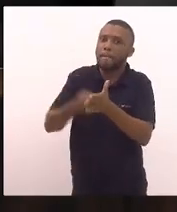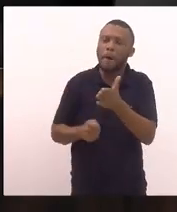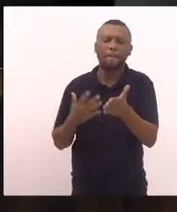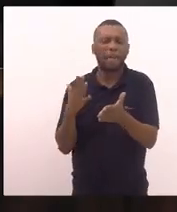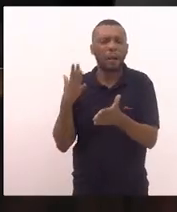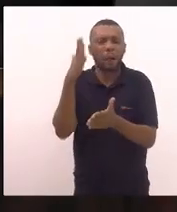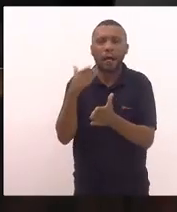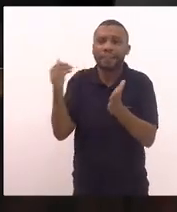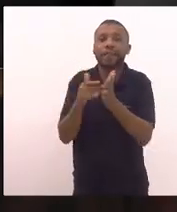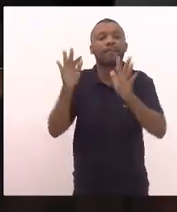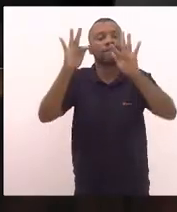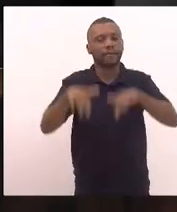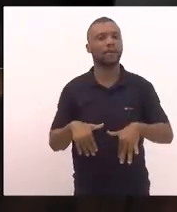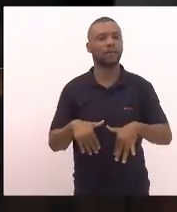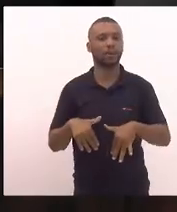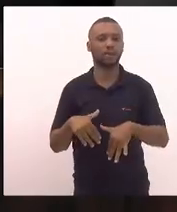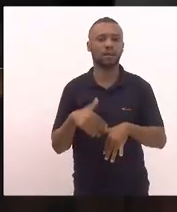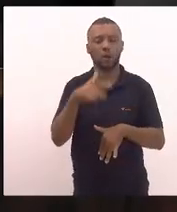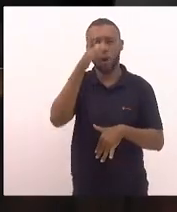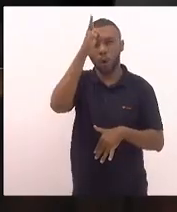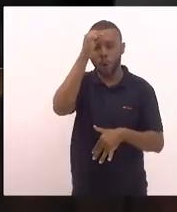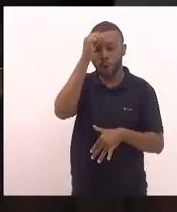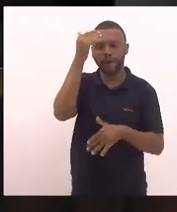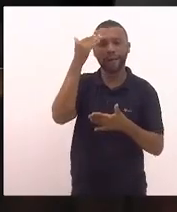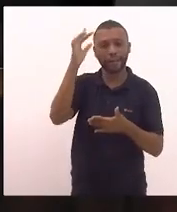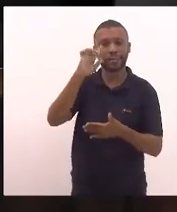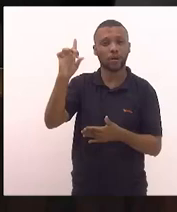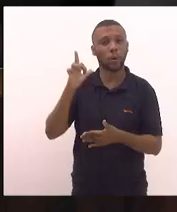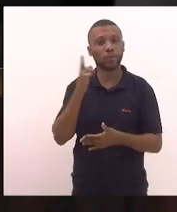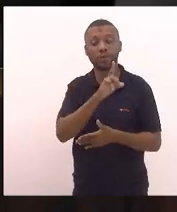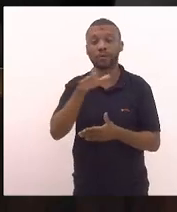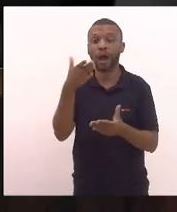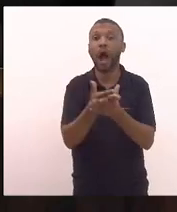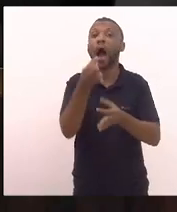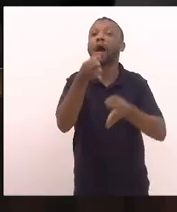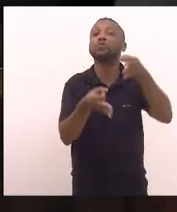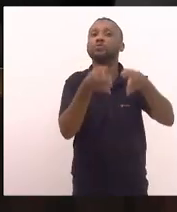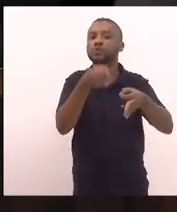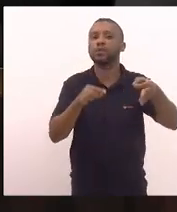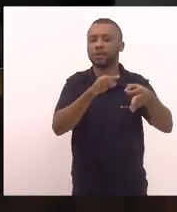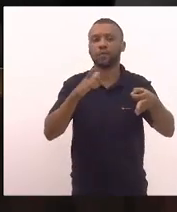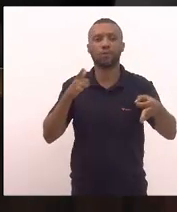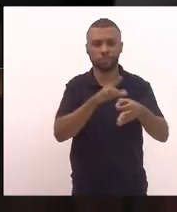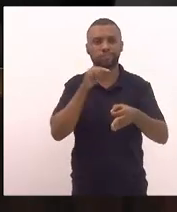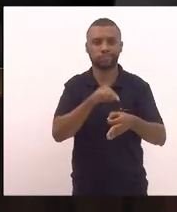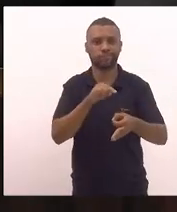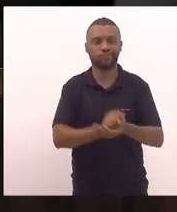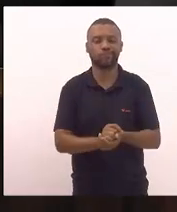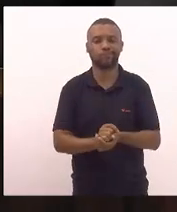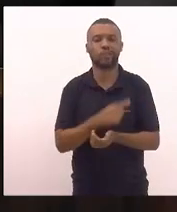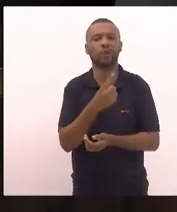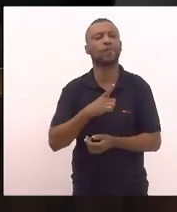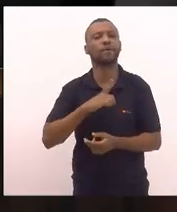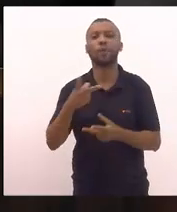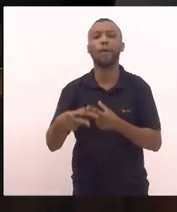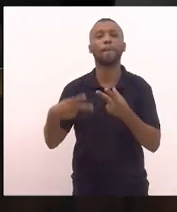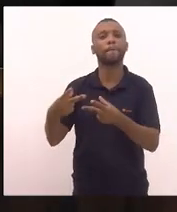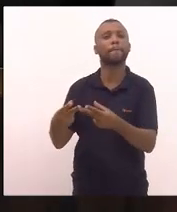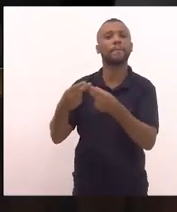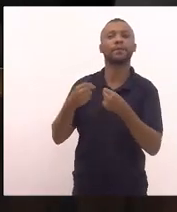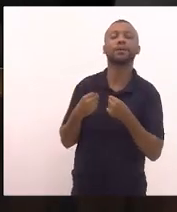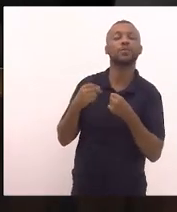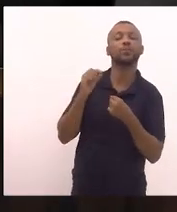segundo e, graças a Deus, conseguimos que a justiça fosse feita. E recebemos de presente